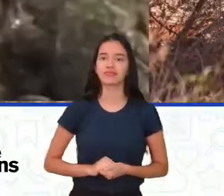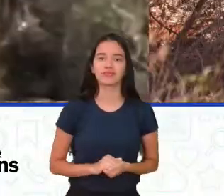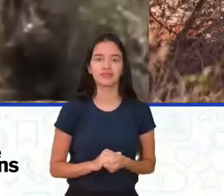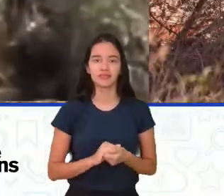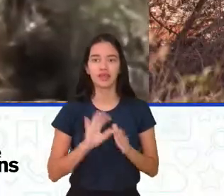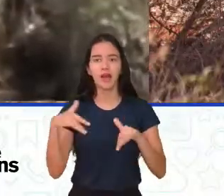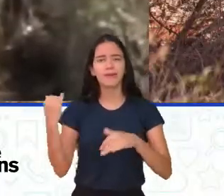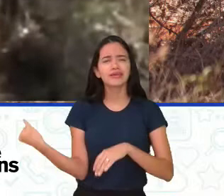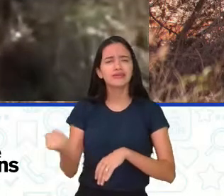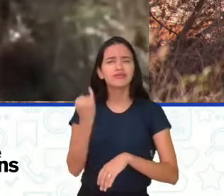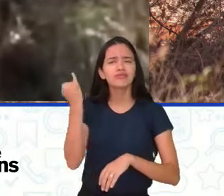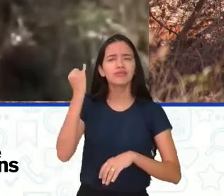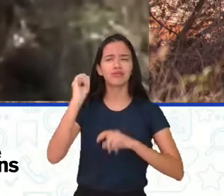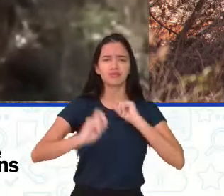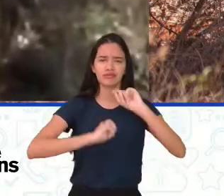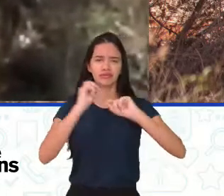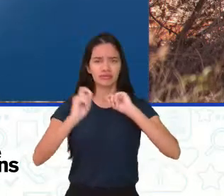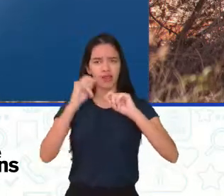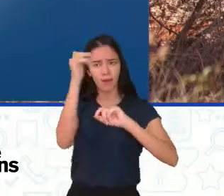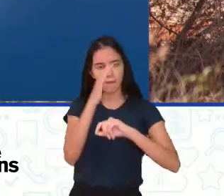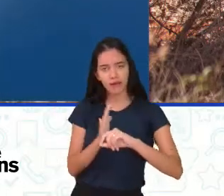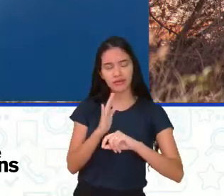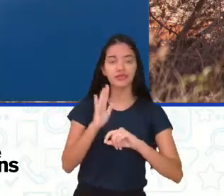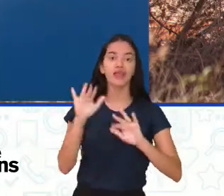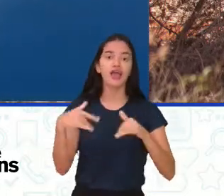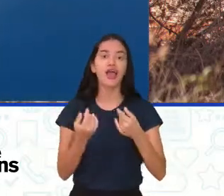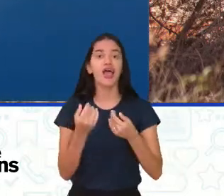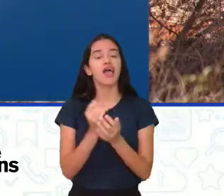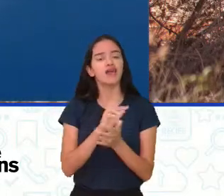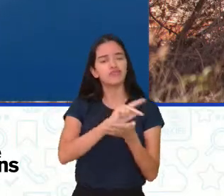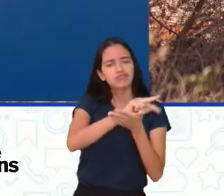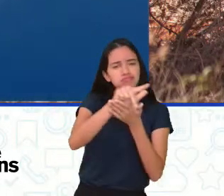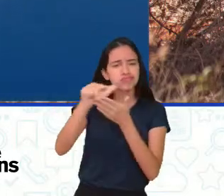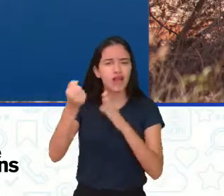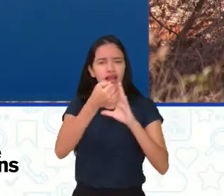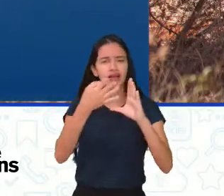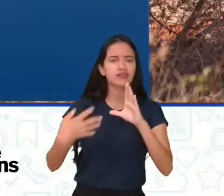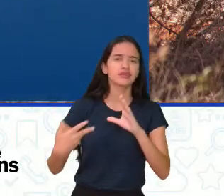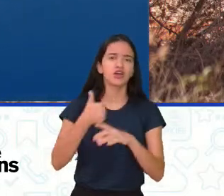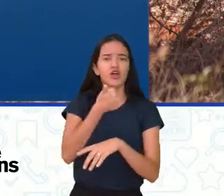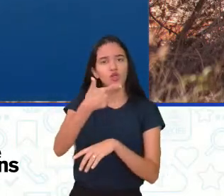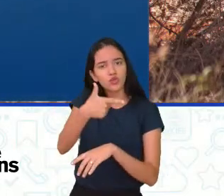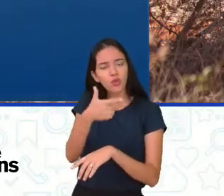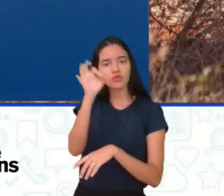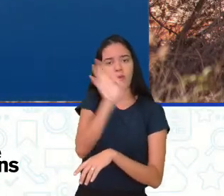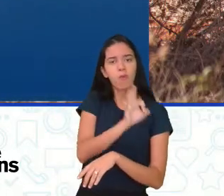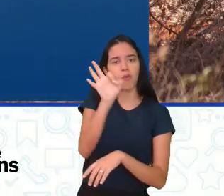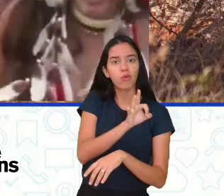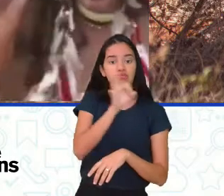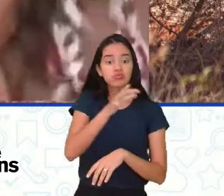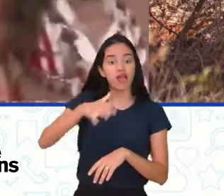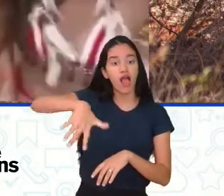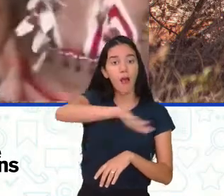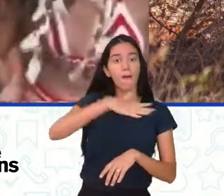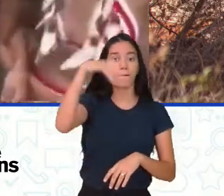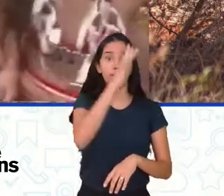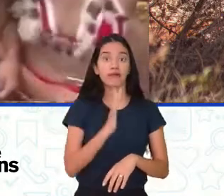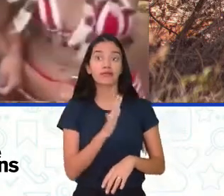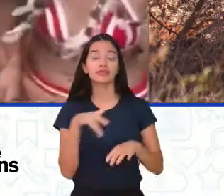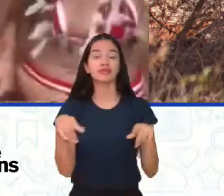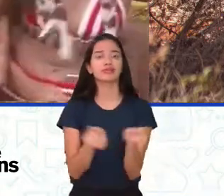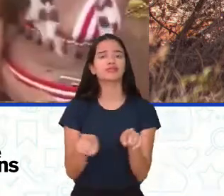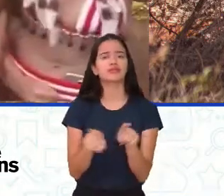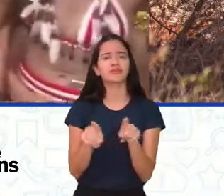mais importantes biomas brasileiros. Sua biodiversidade ocupa 12% do território nacional e